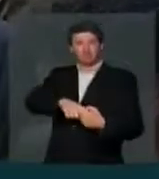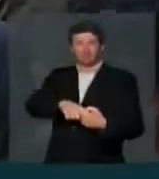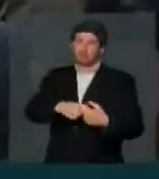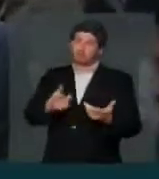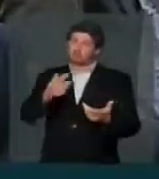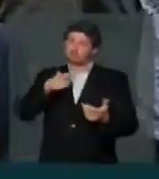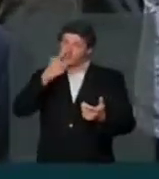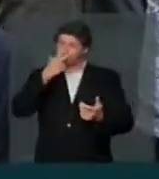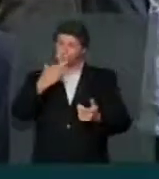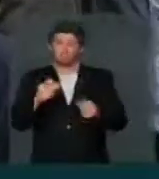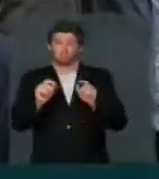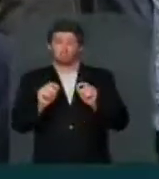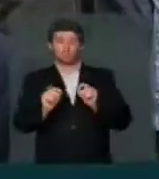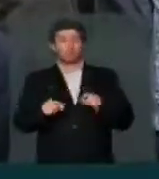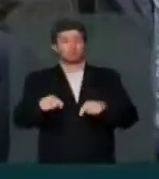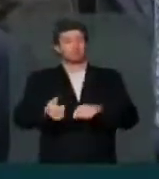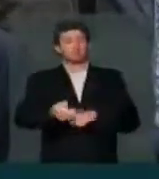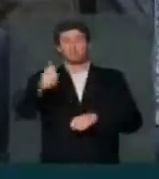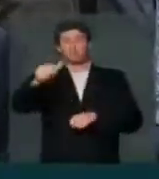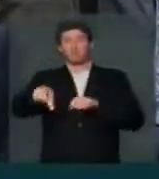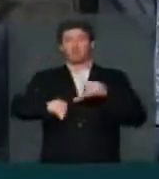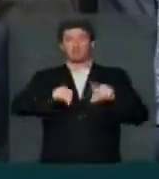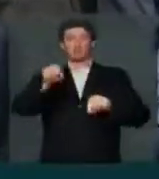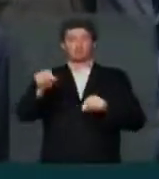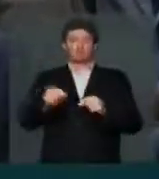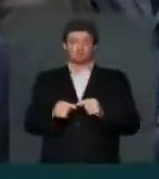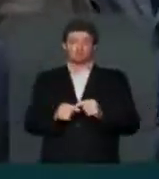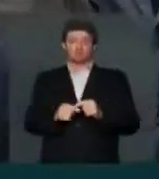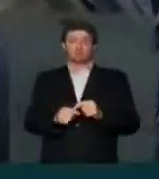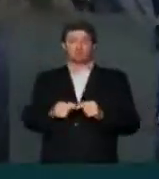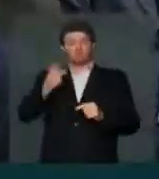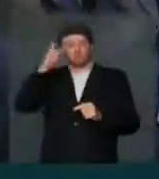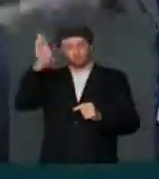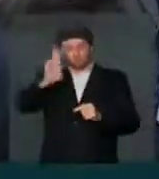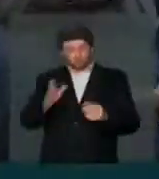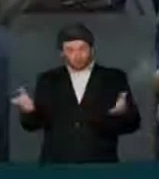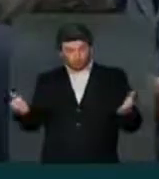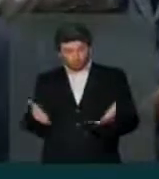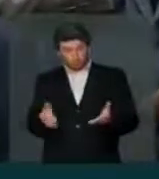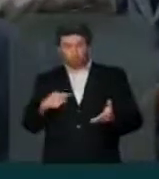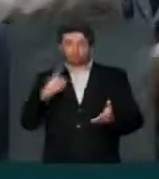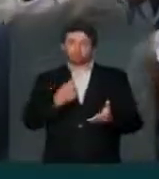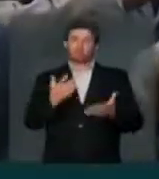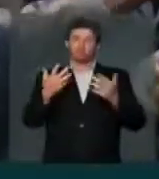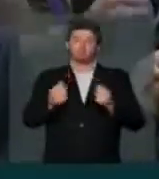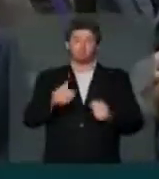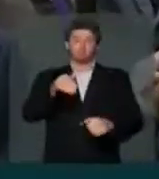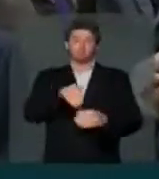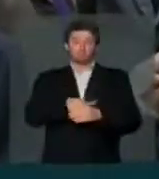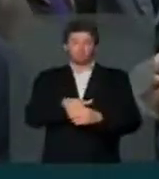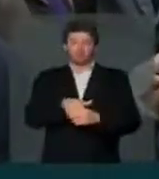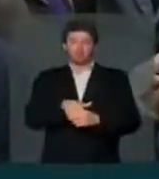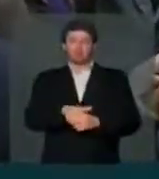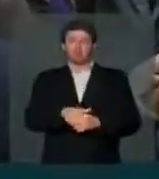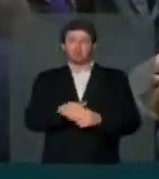Então, entendendo que esta é a melhor alternativa para o Brasil hoje, nós vamos votar